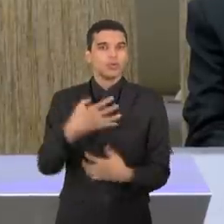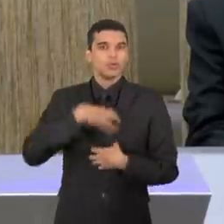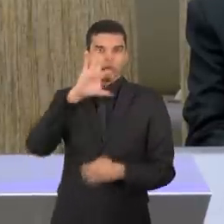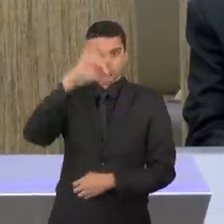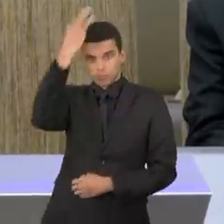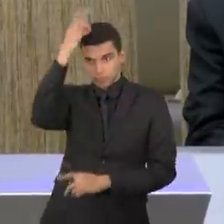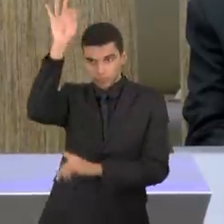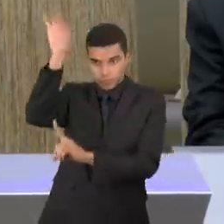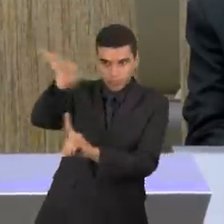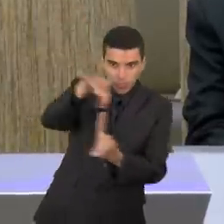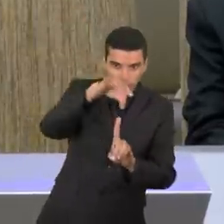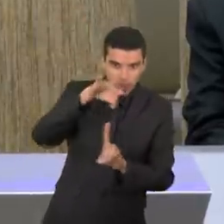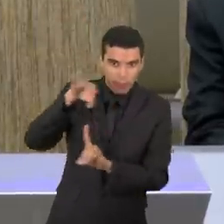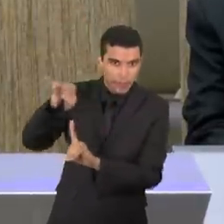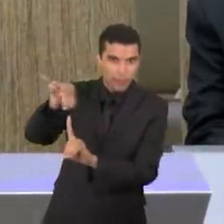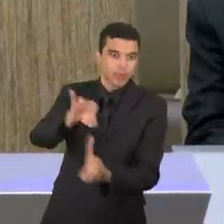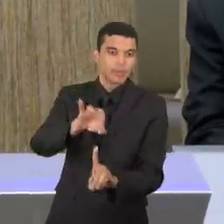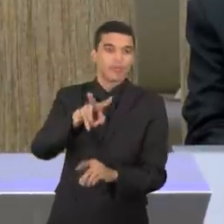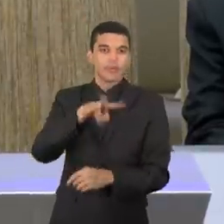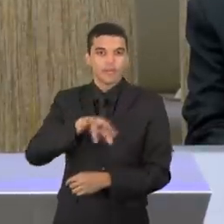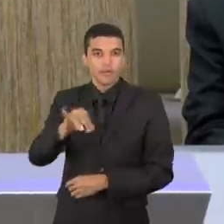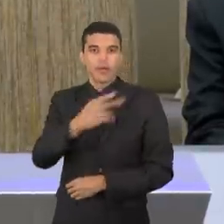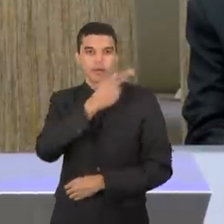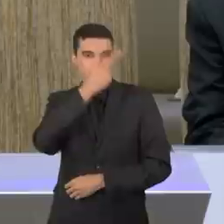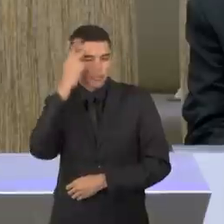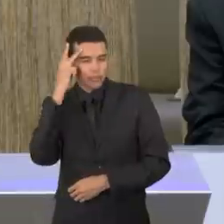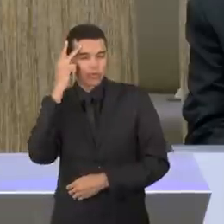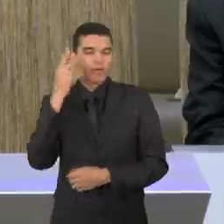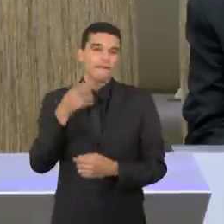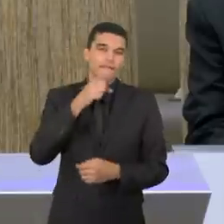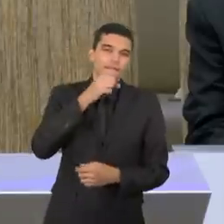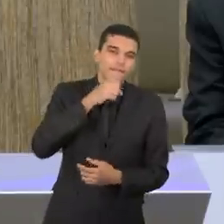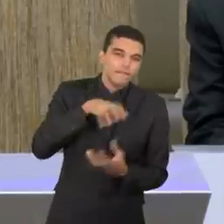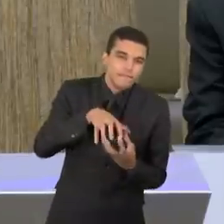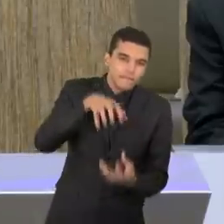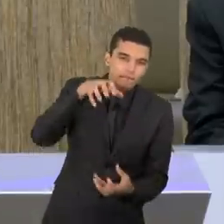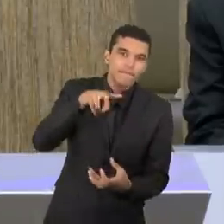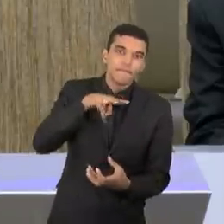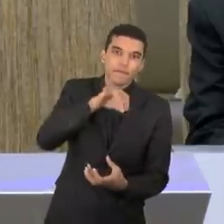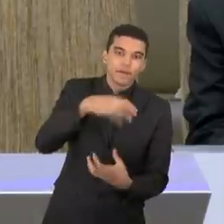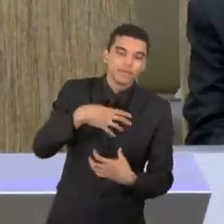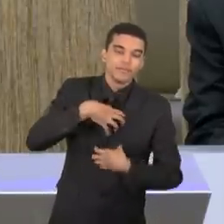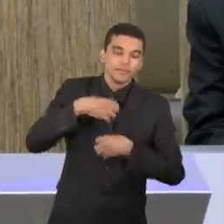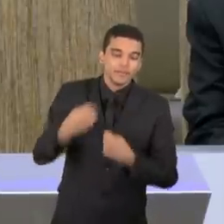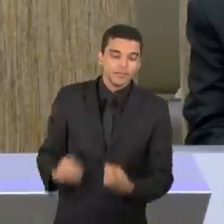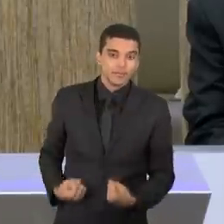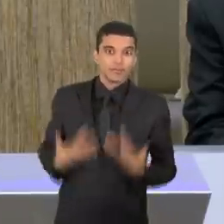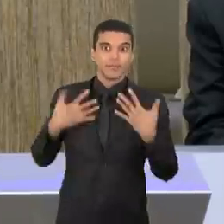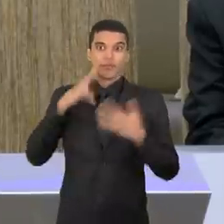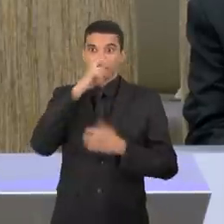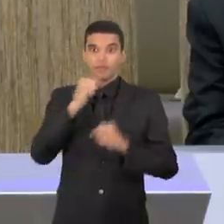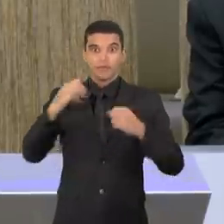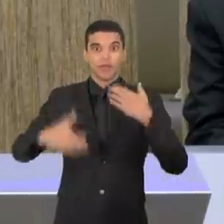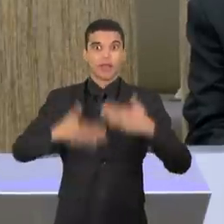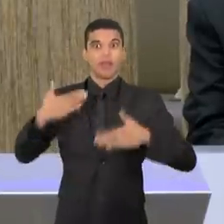vossos jovens terão visões. E também sobre os servos e sobre as servas naquele dia